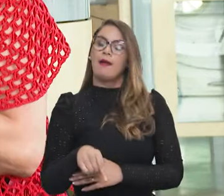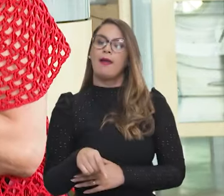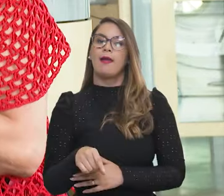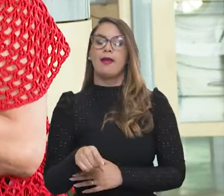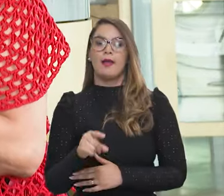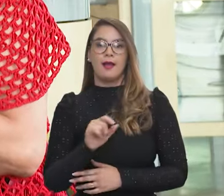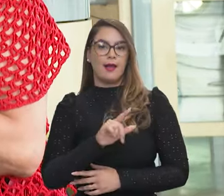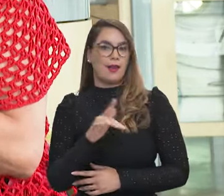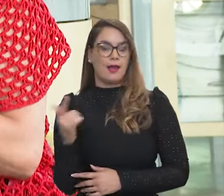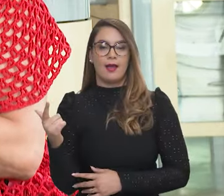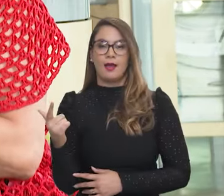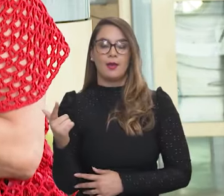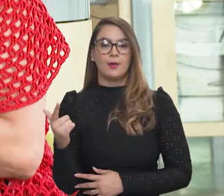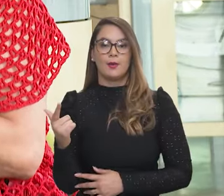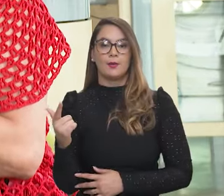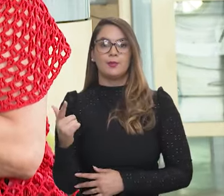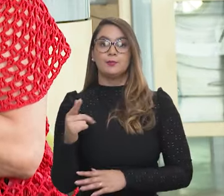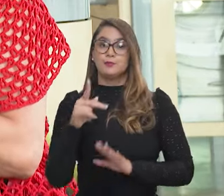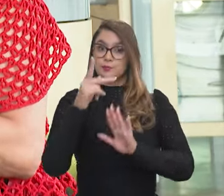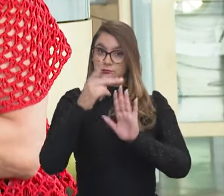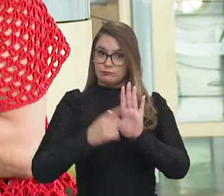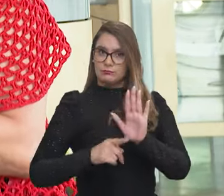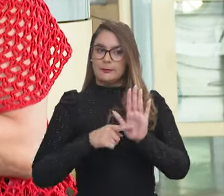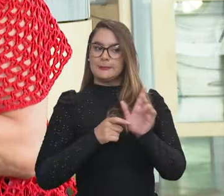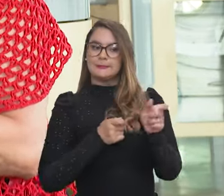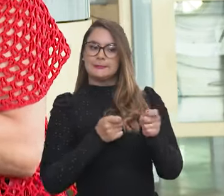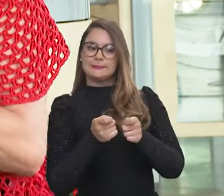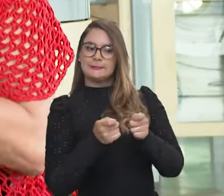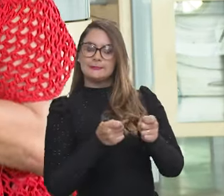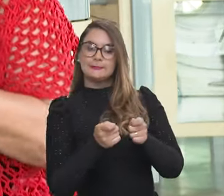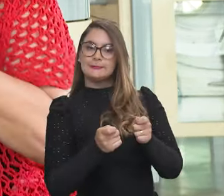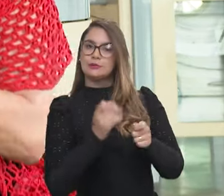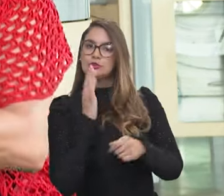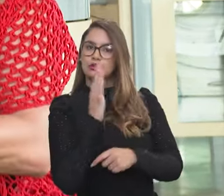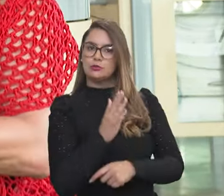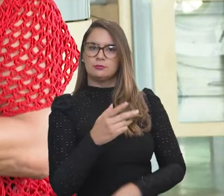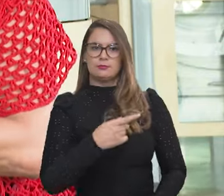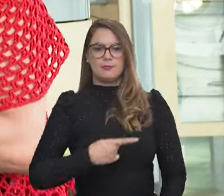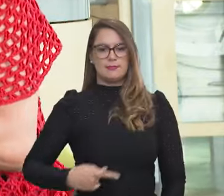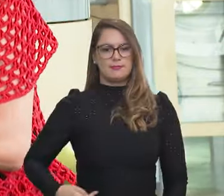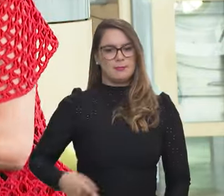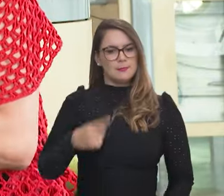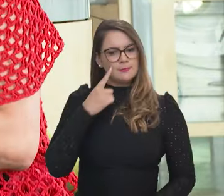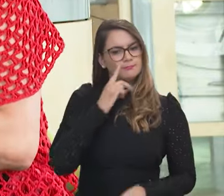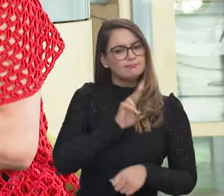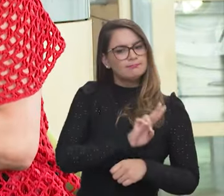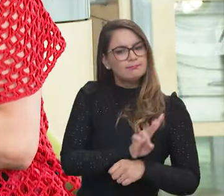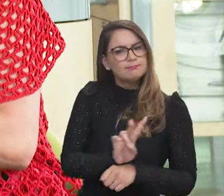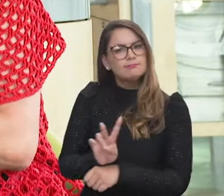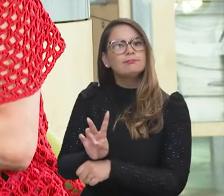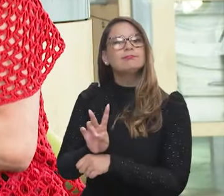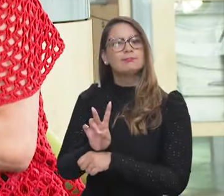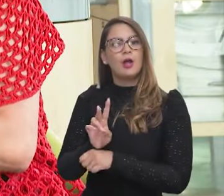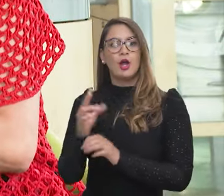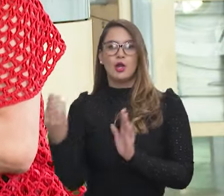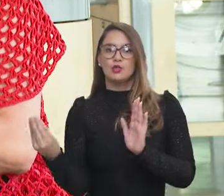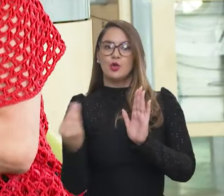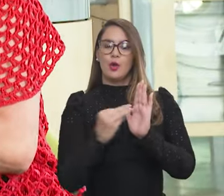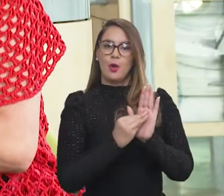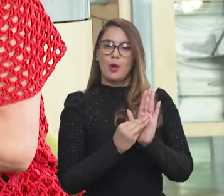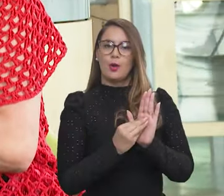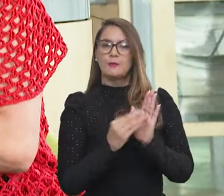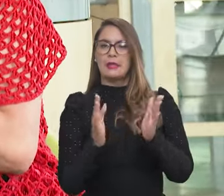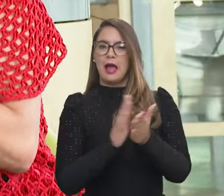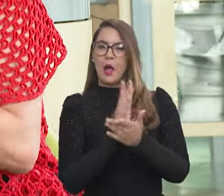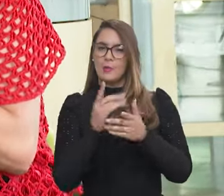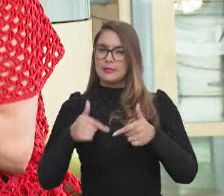evidentemente, um plano que é monitorado diretamente pelo Presidente da República. Nós emplacamos